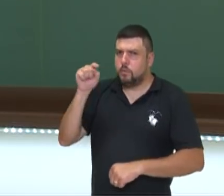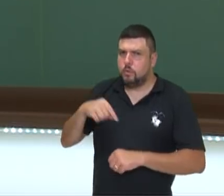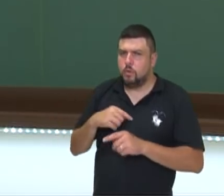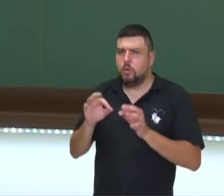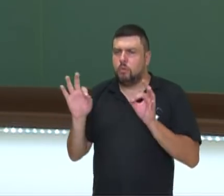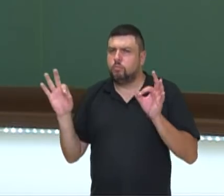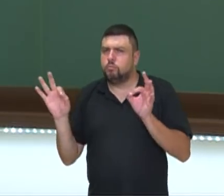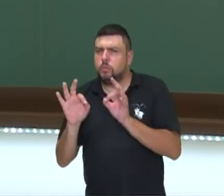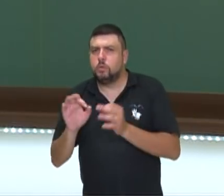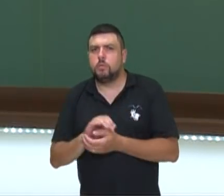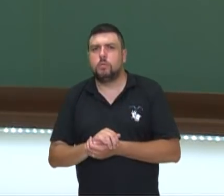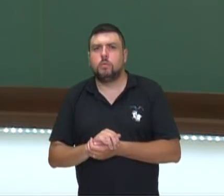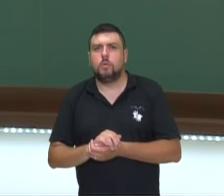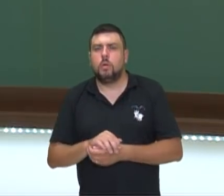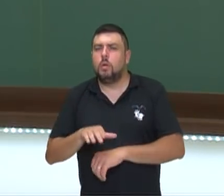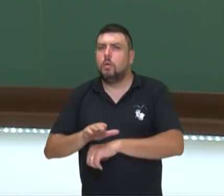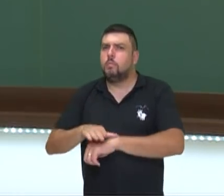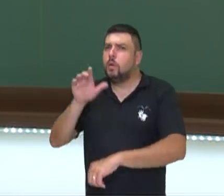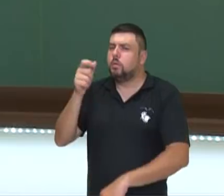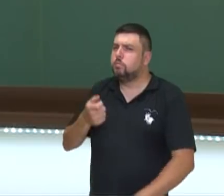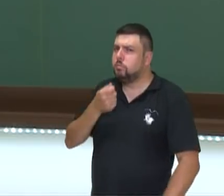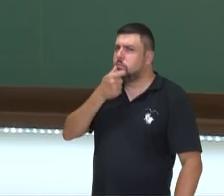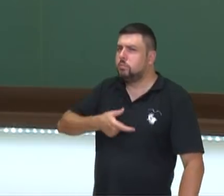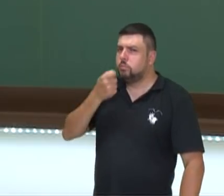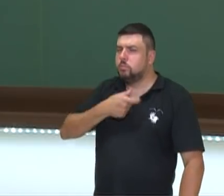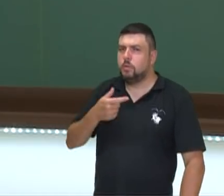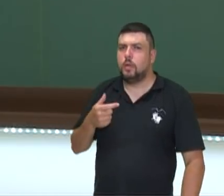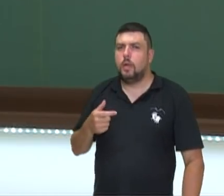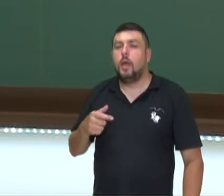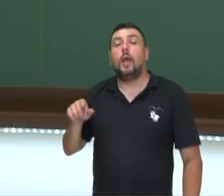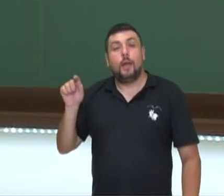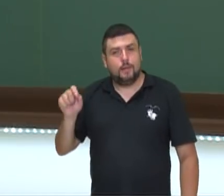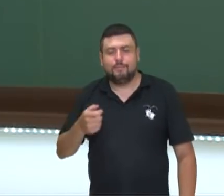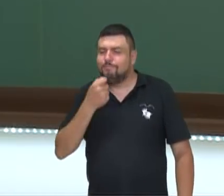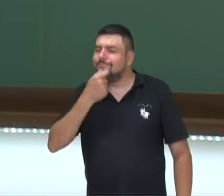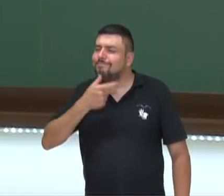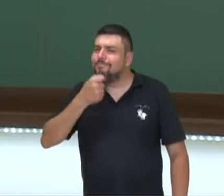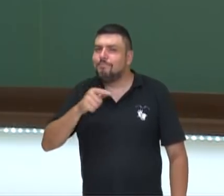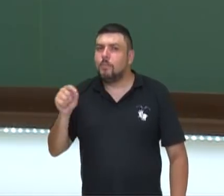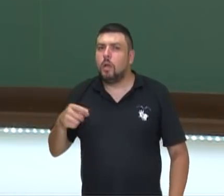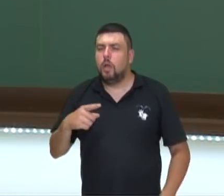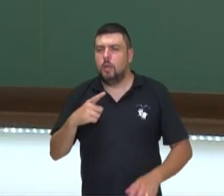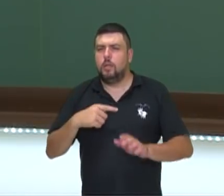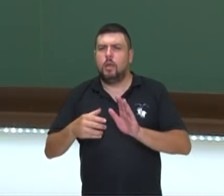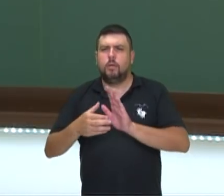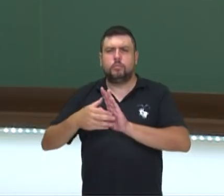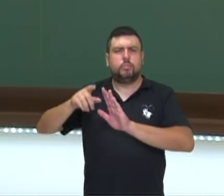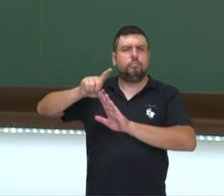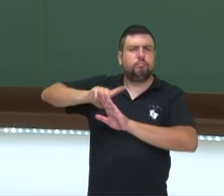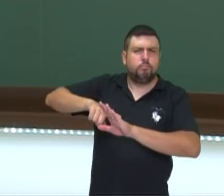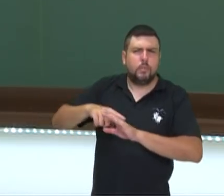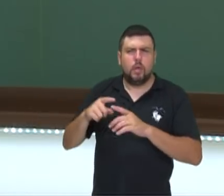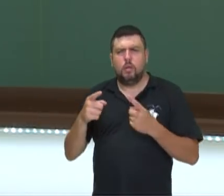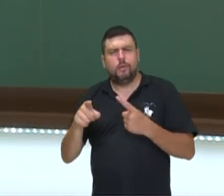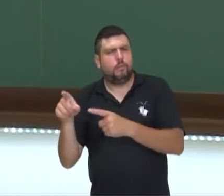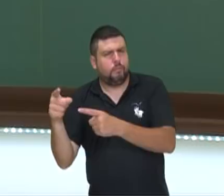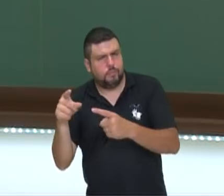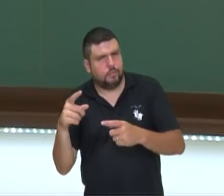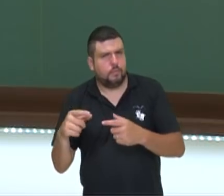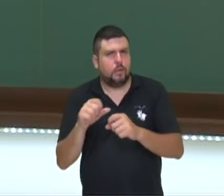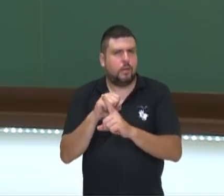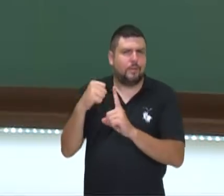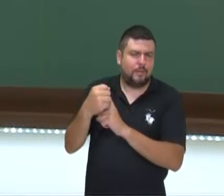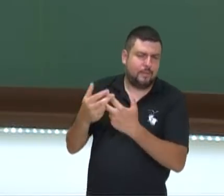curta, mais engraçada e normalmente tem uma crítica por trás ali da sociedade sobre as coisas que acontecem por